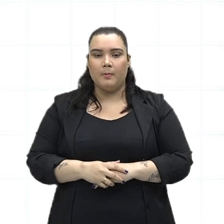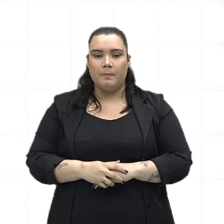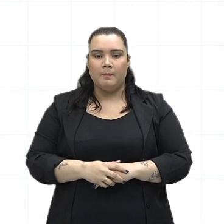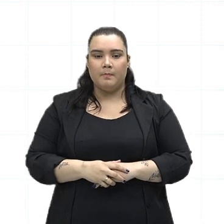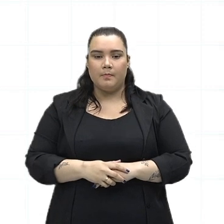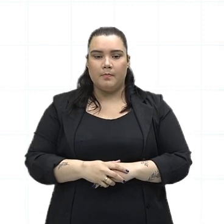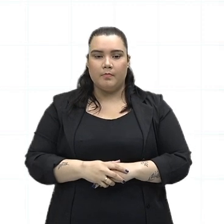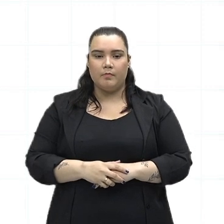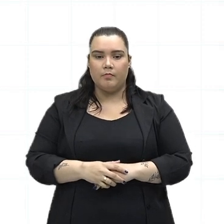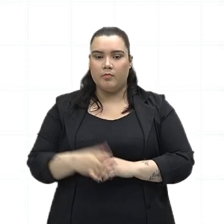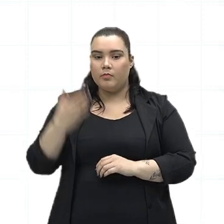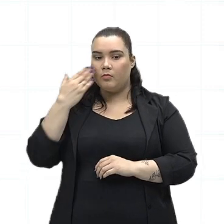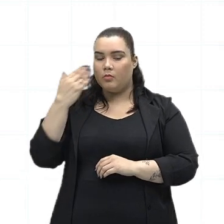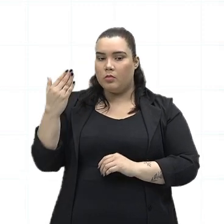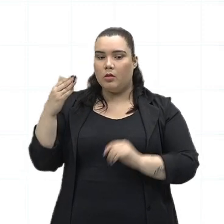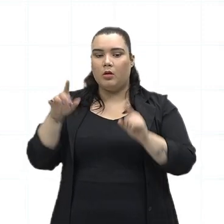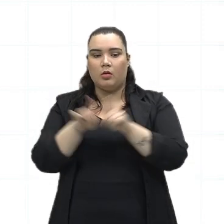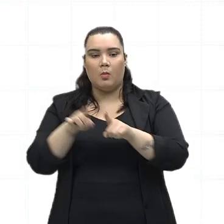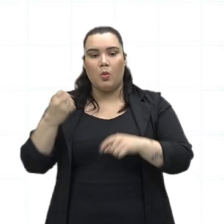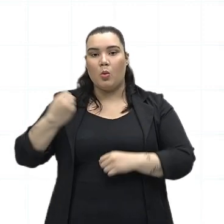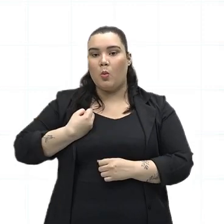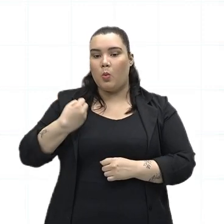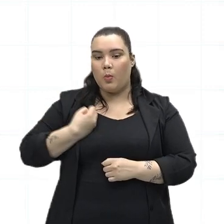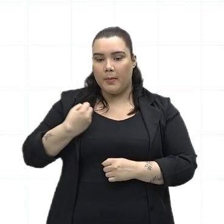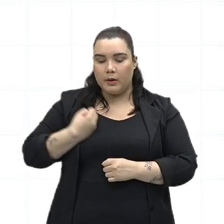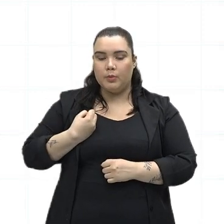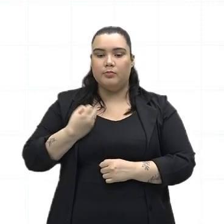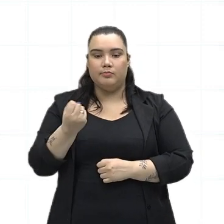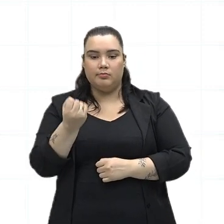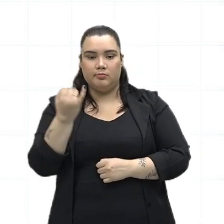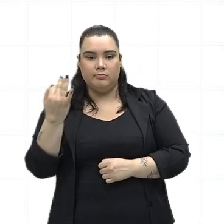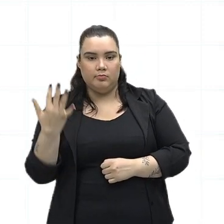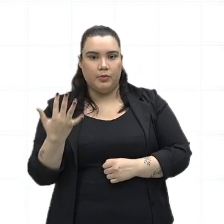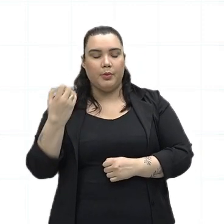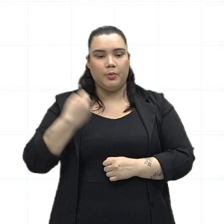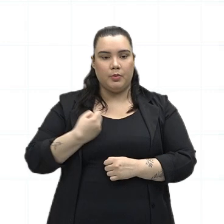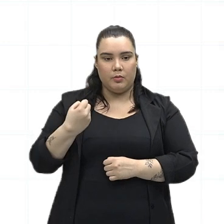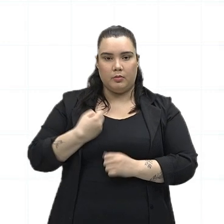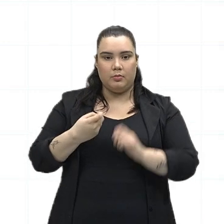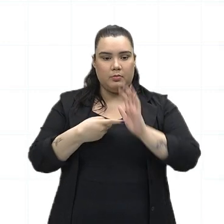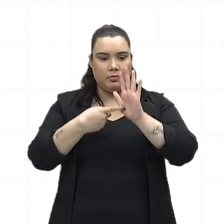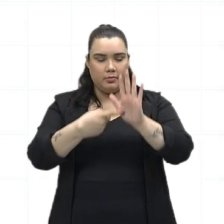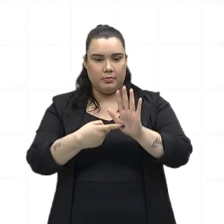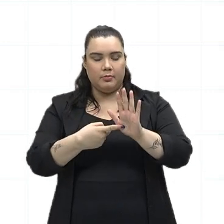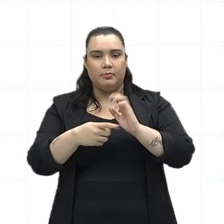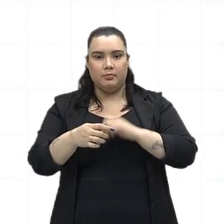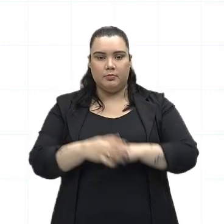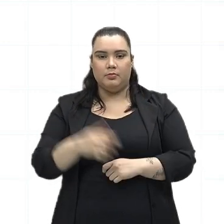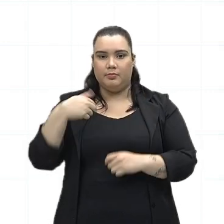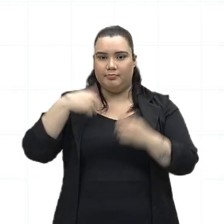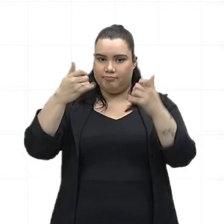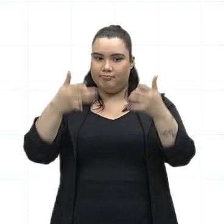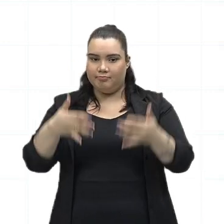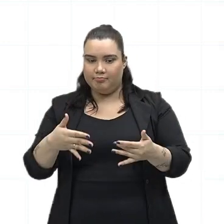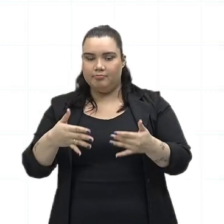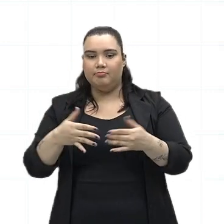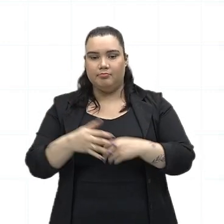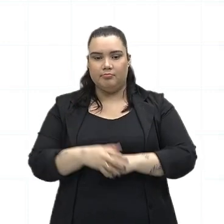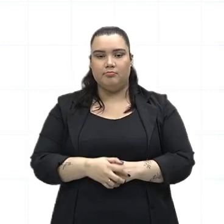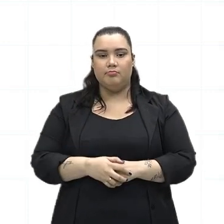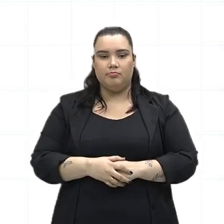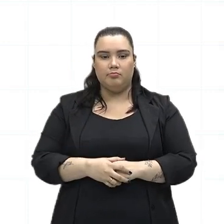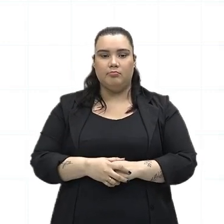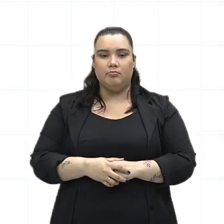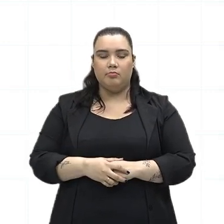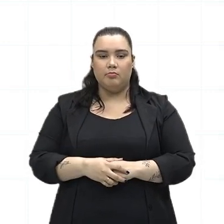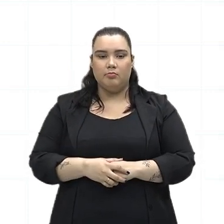próximo o numeral, né? Tem vários numerais aí trecho que eu separei para vocês, tem